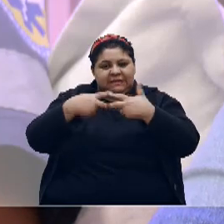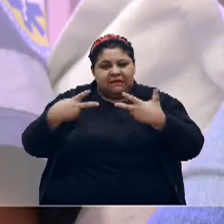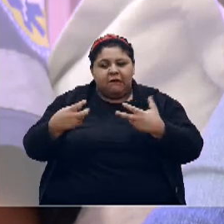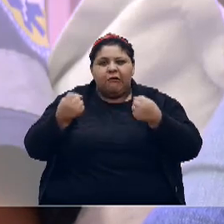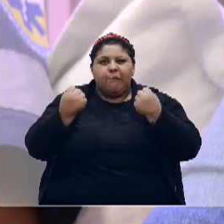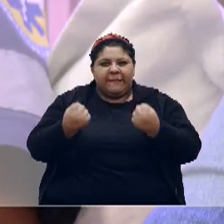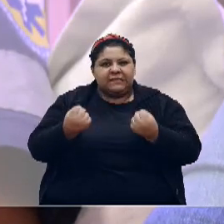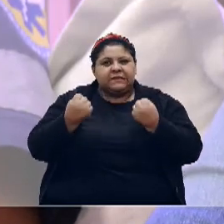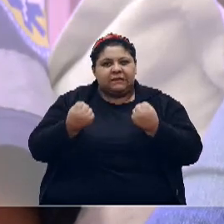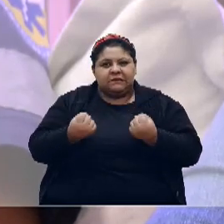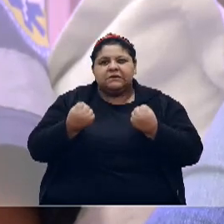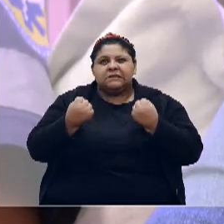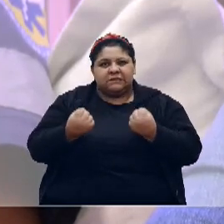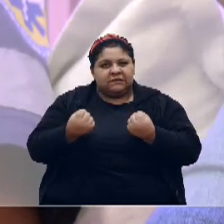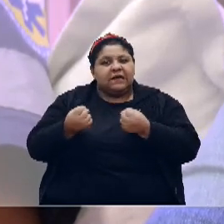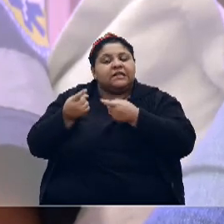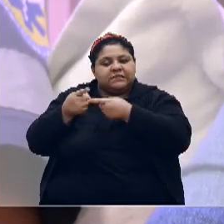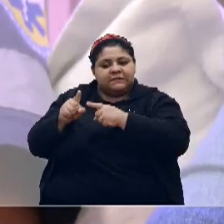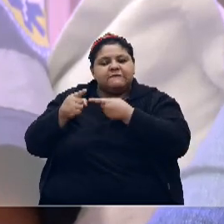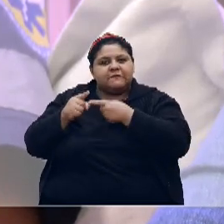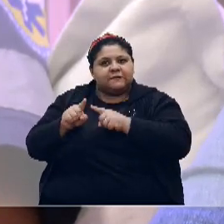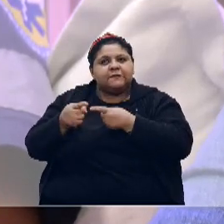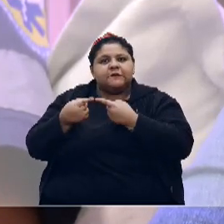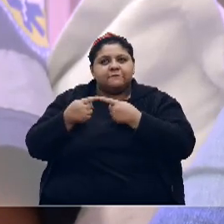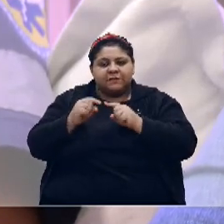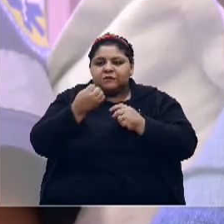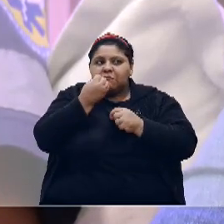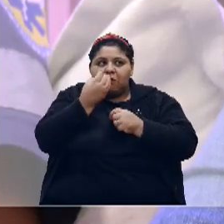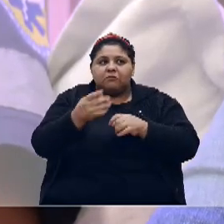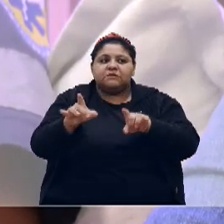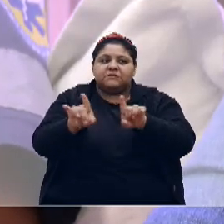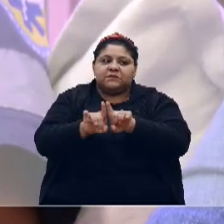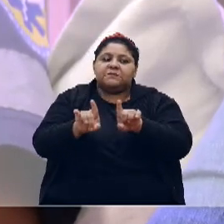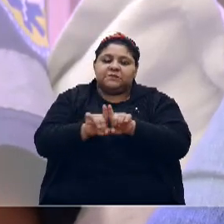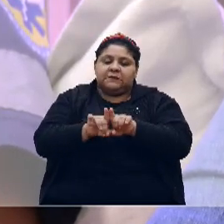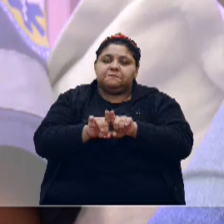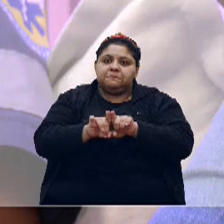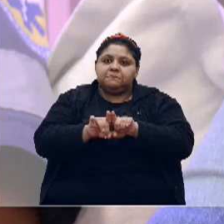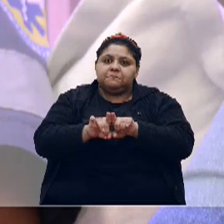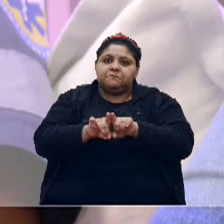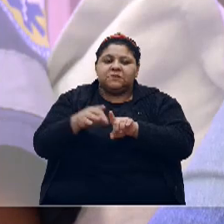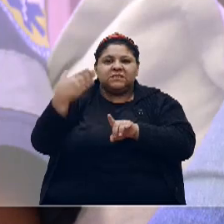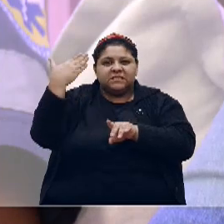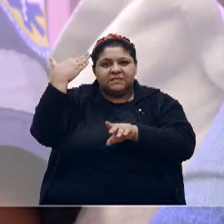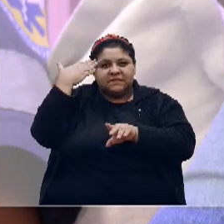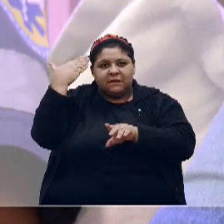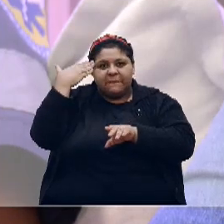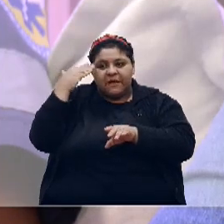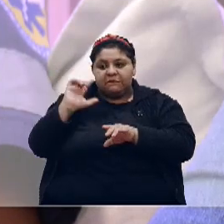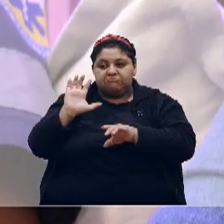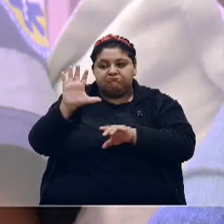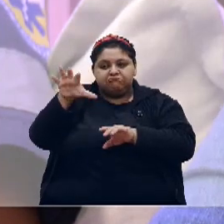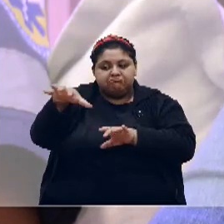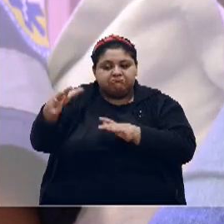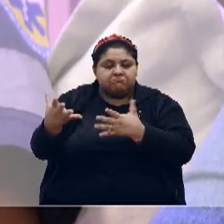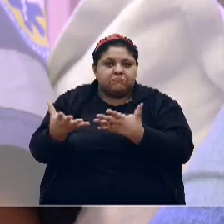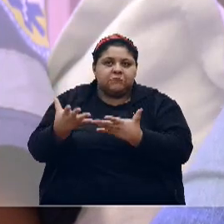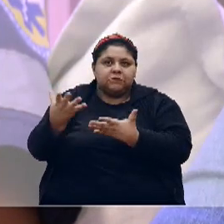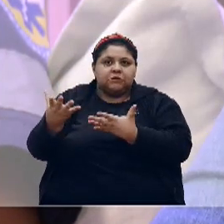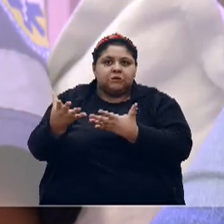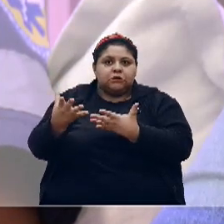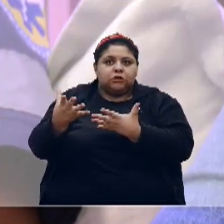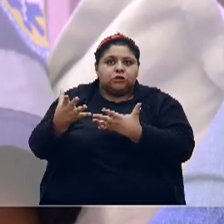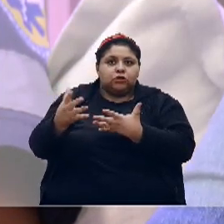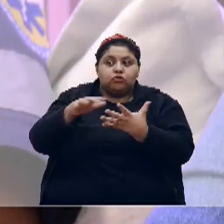pesadas, é bem desafiador, mas é bem gratificante também, né? Tu saber que tu tá num universo